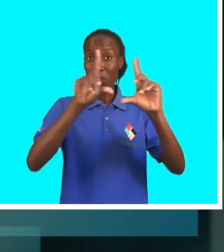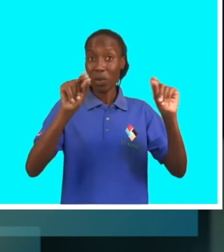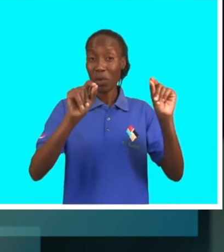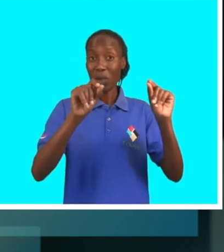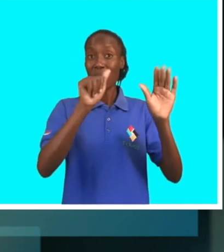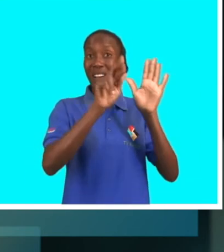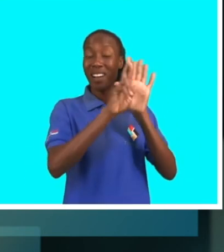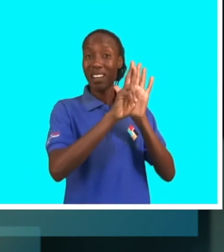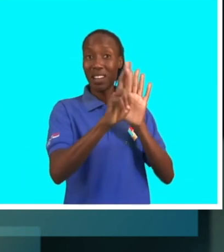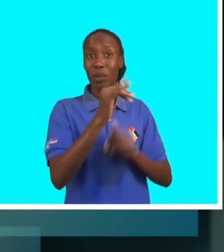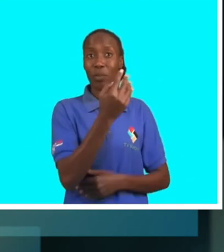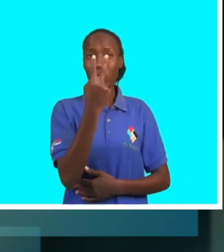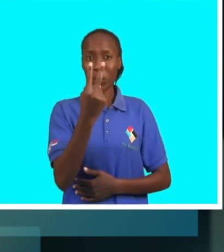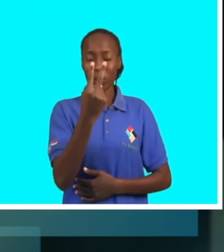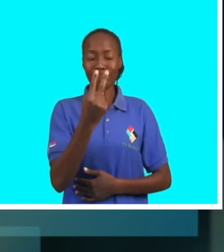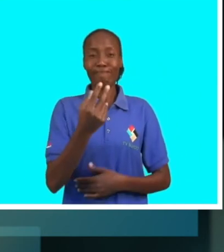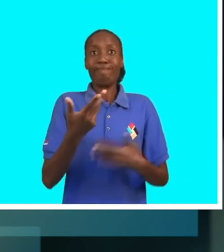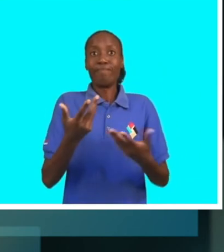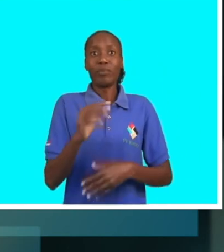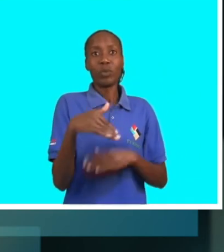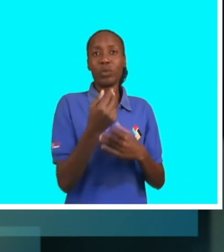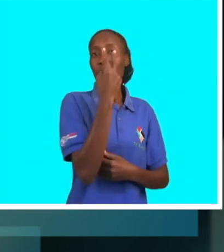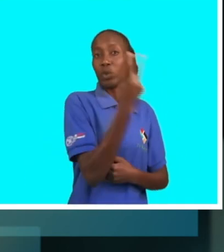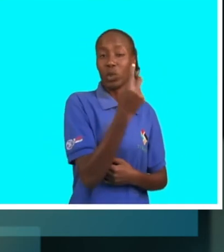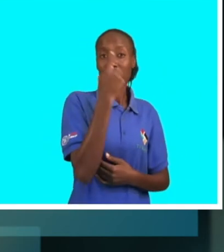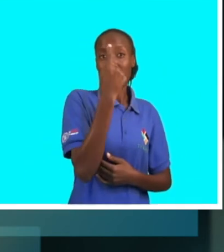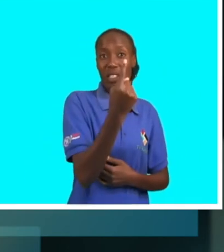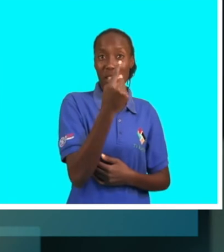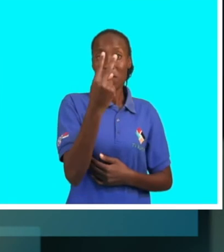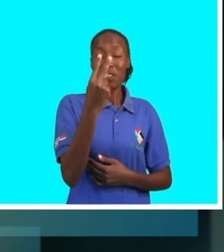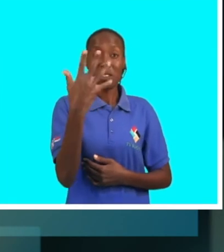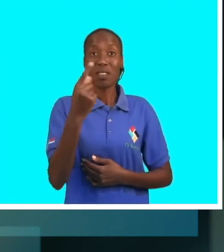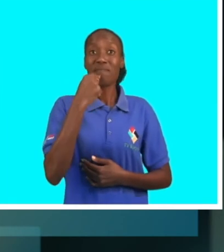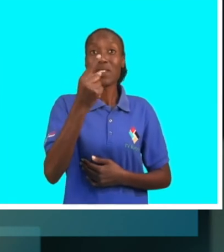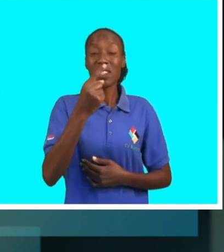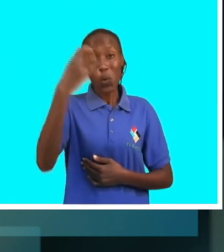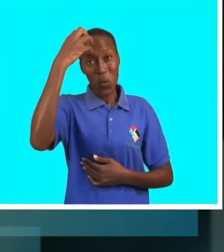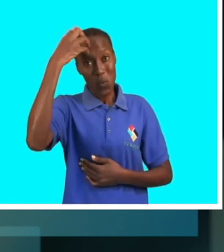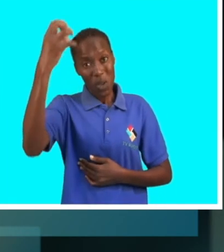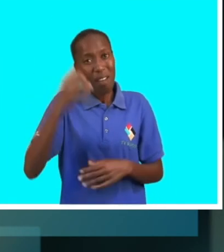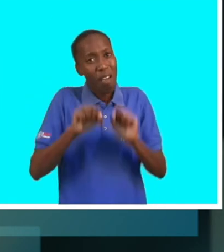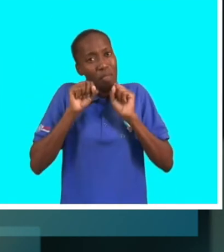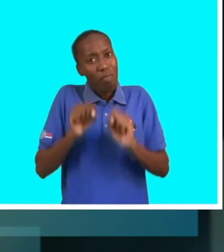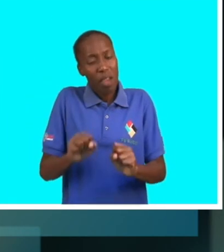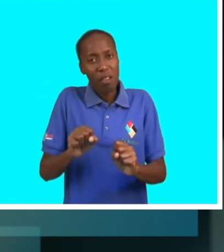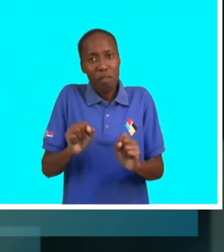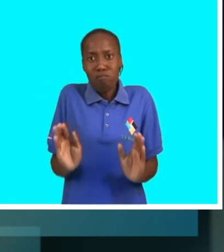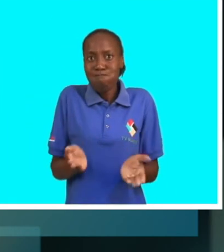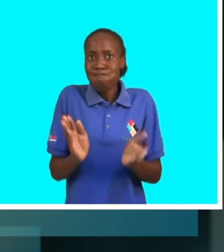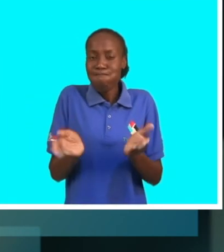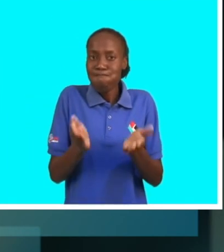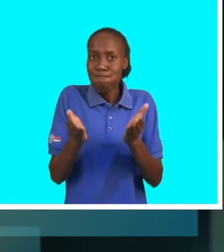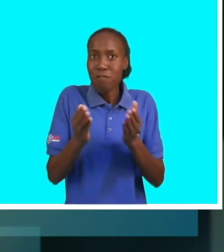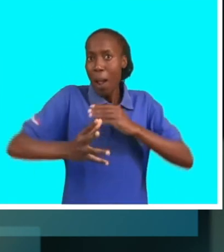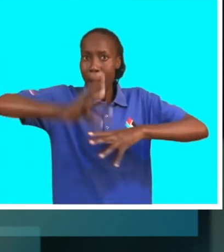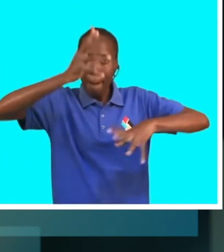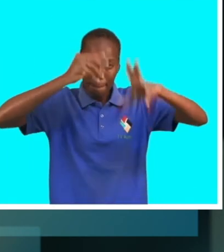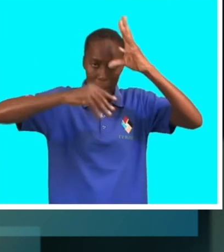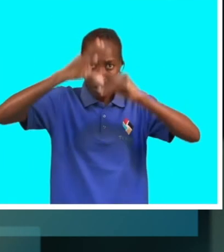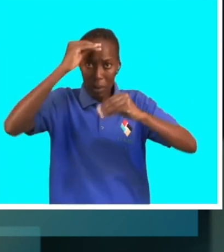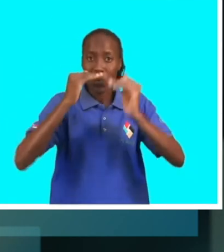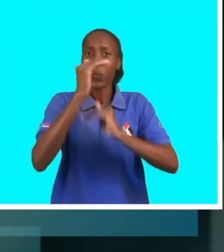no artigo número 2, aliás, número 2 do artigo 125, diz o seguinte, o Estado promove a criação de condições para